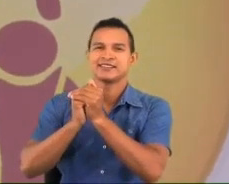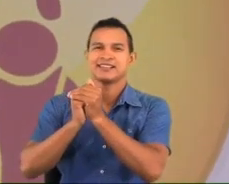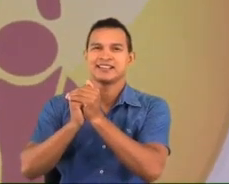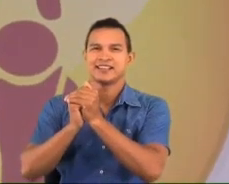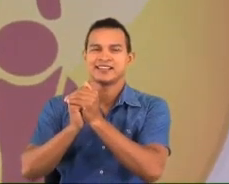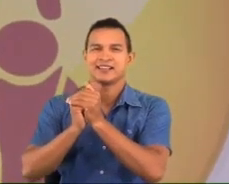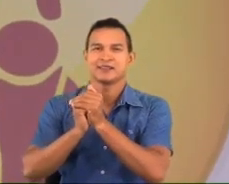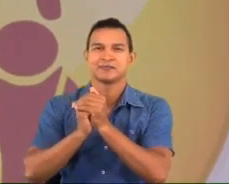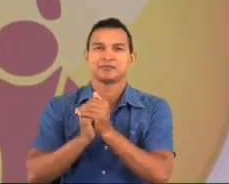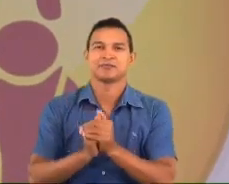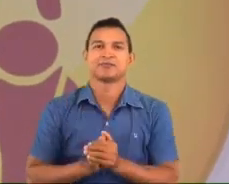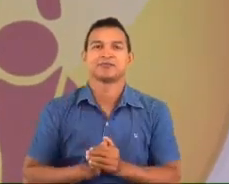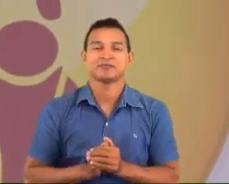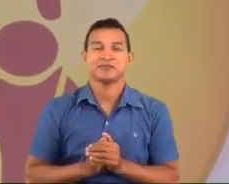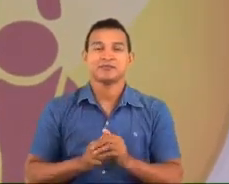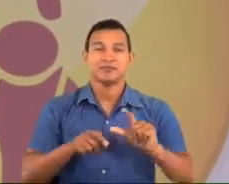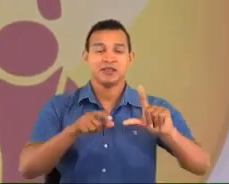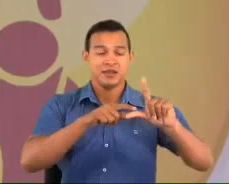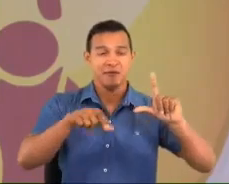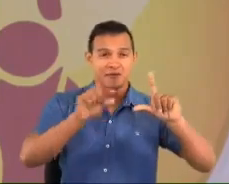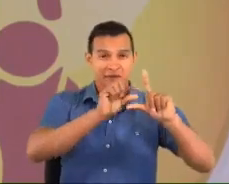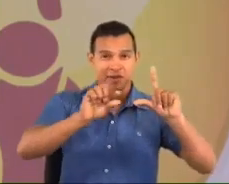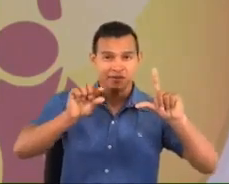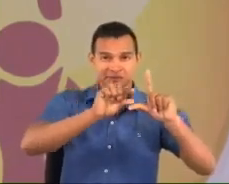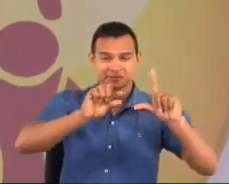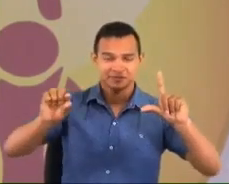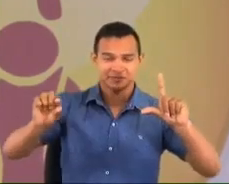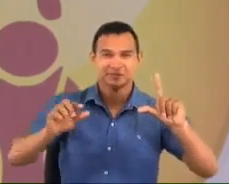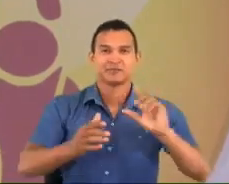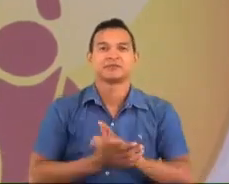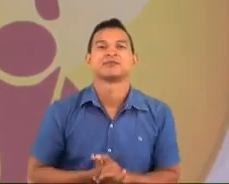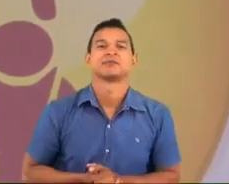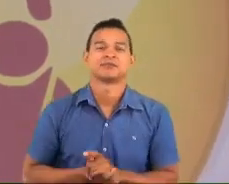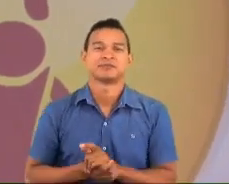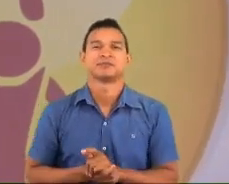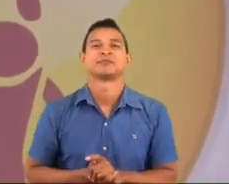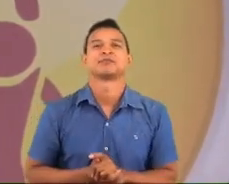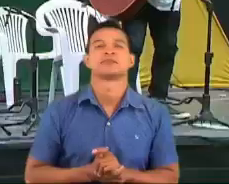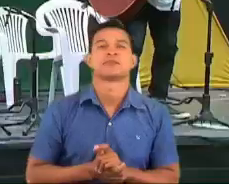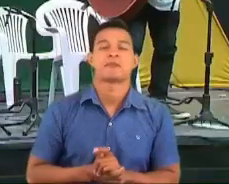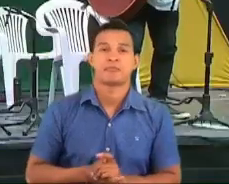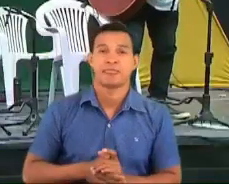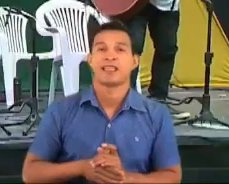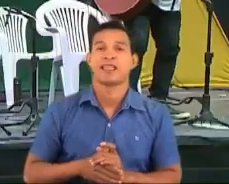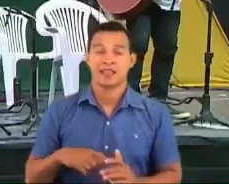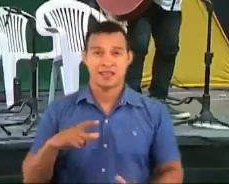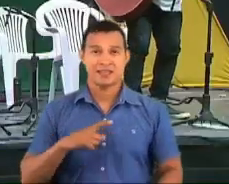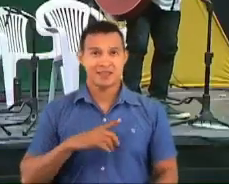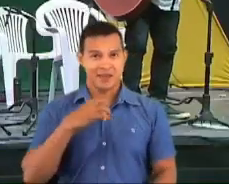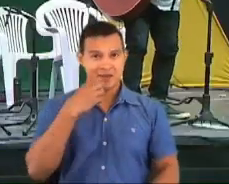Amém. E para passar as letrinhas, a gente vai cantar só o refrão. Tem coisa boa